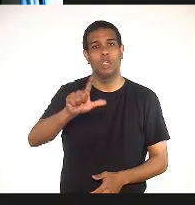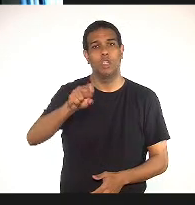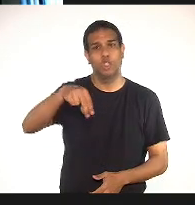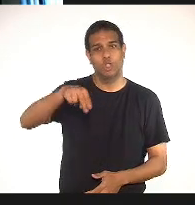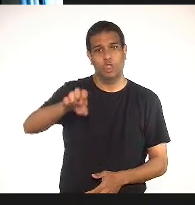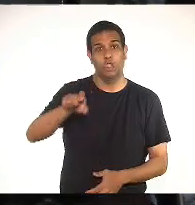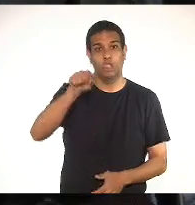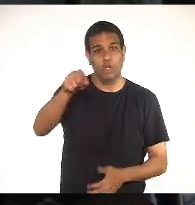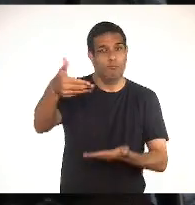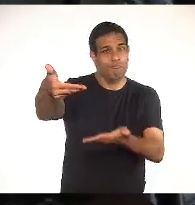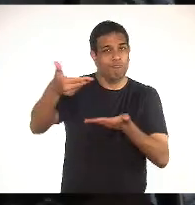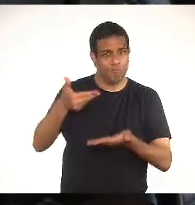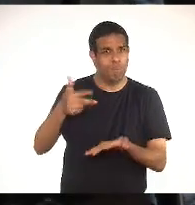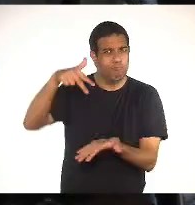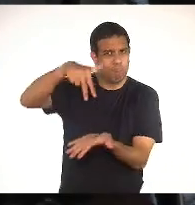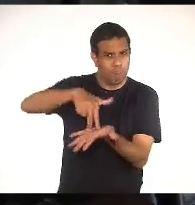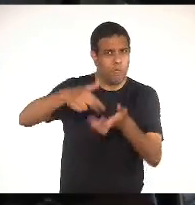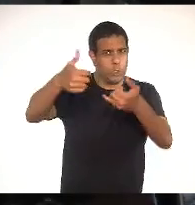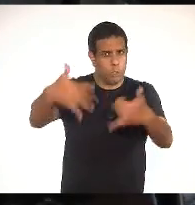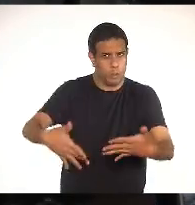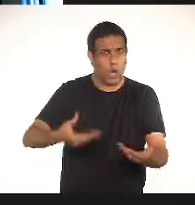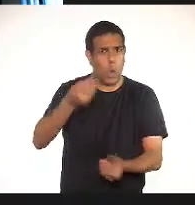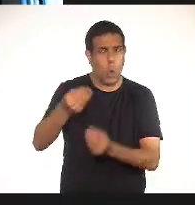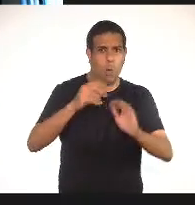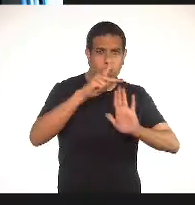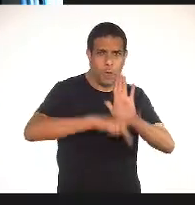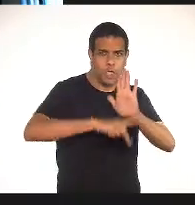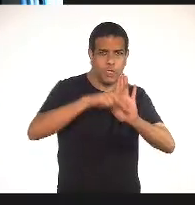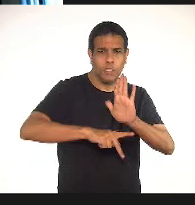Deputada enfermeira Rejane.